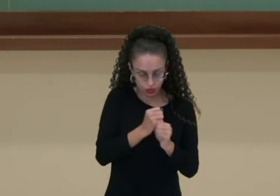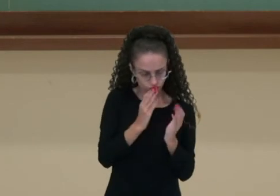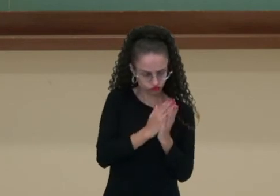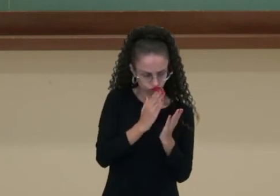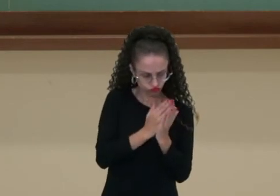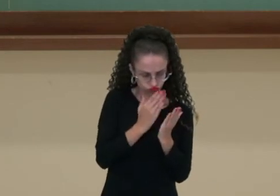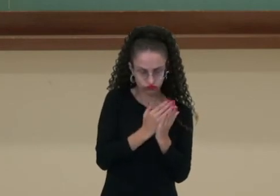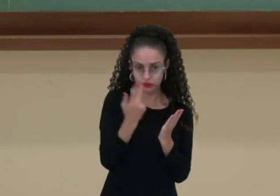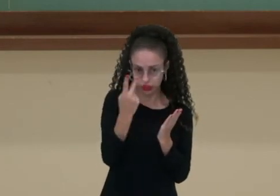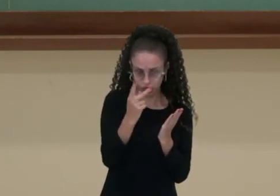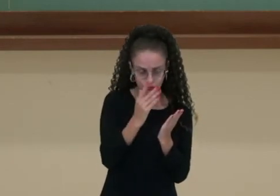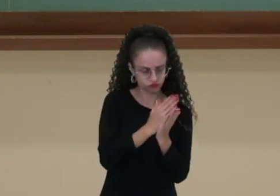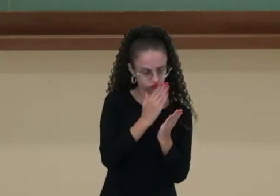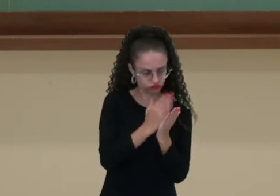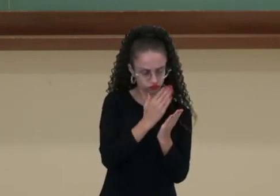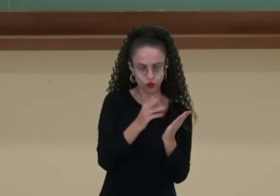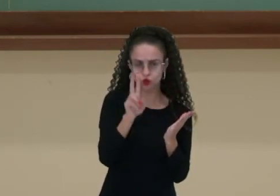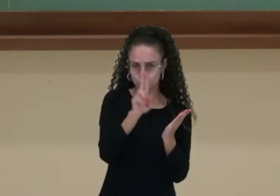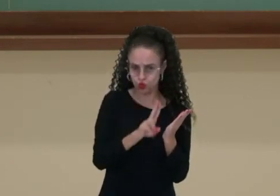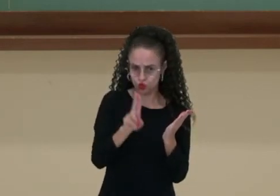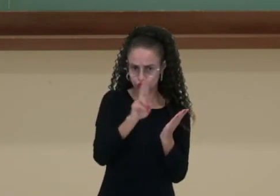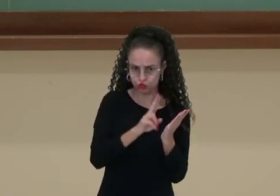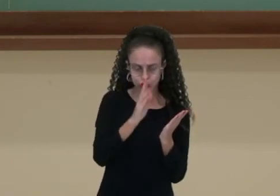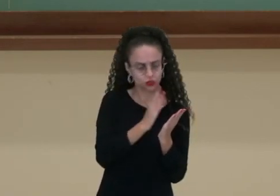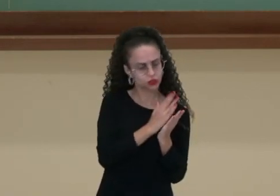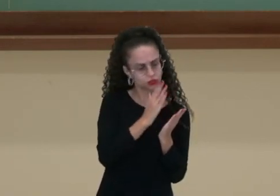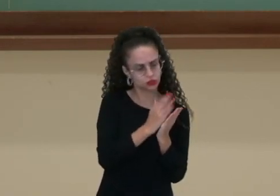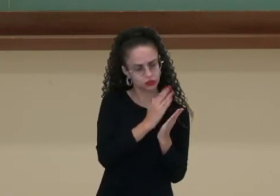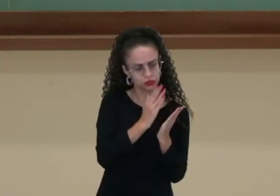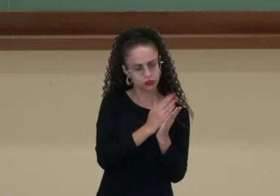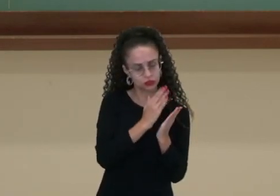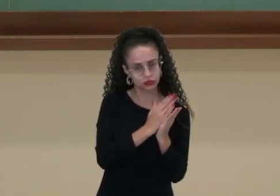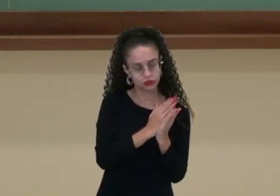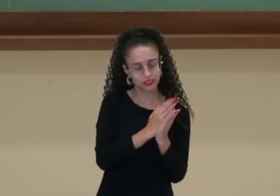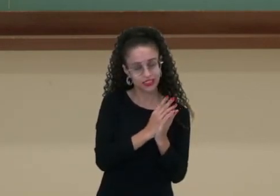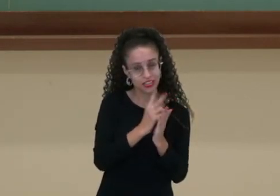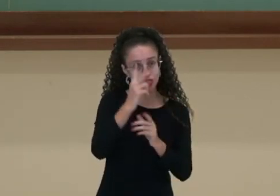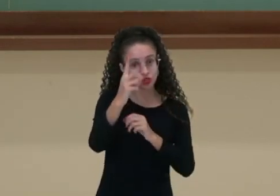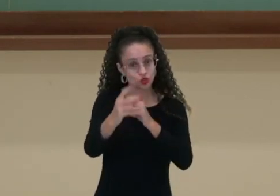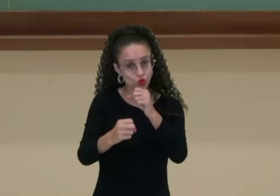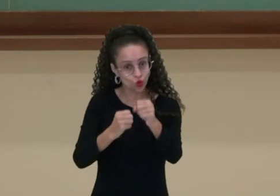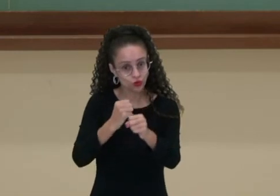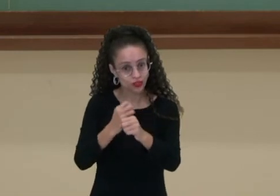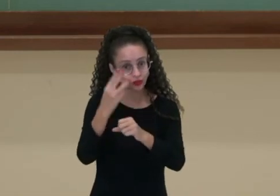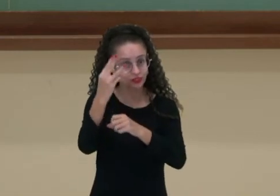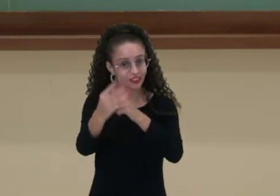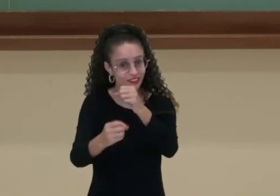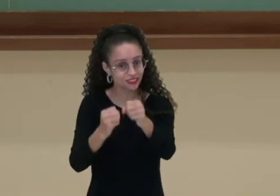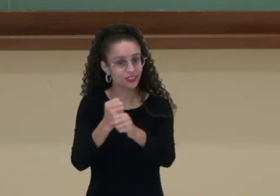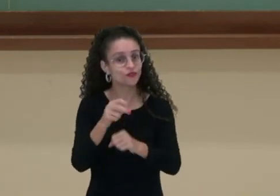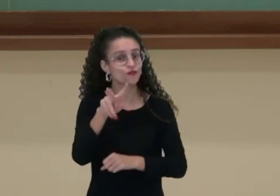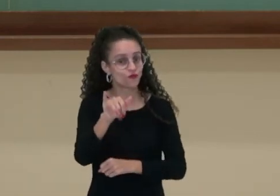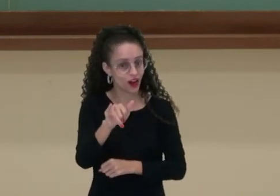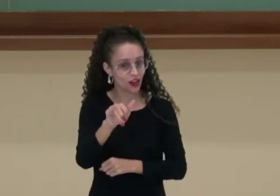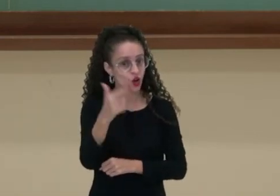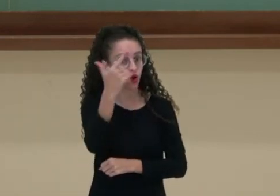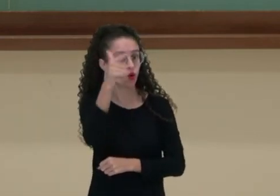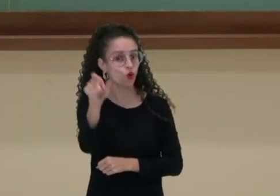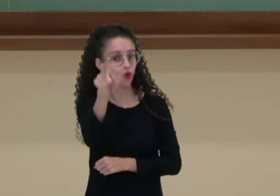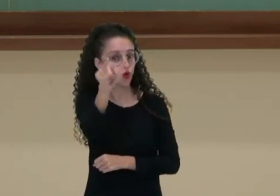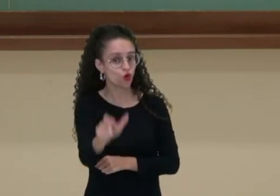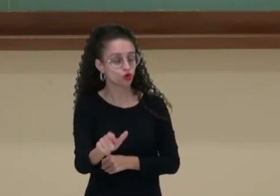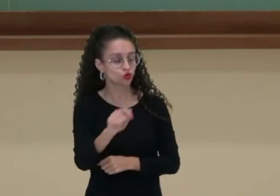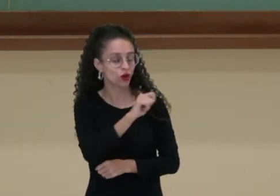ele é para ser utilizado a cada mais 2, 3 anos. E precisa então repassar para o aluno do